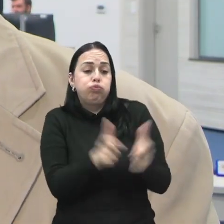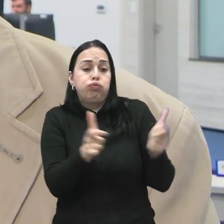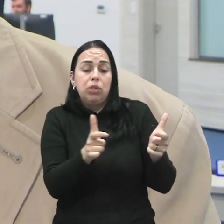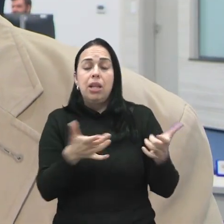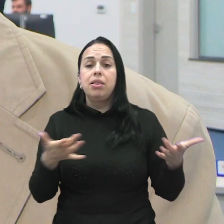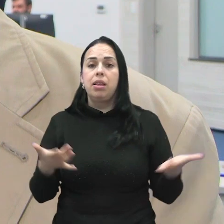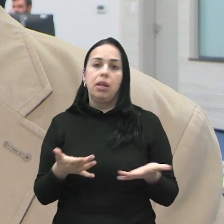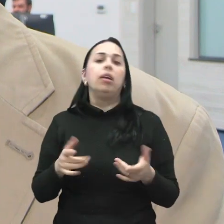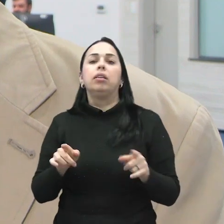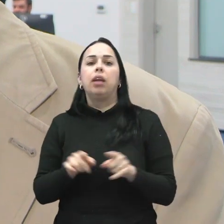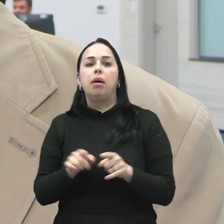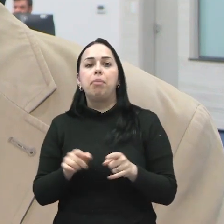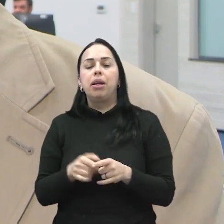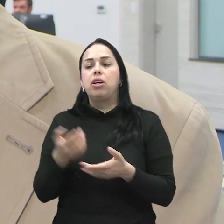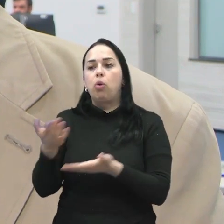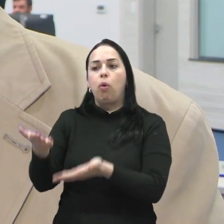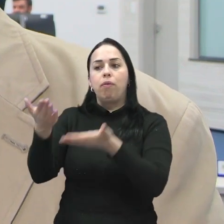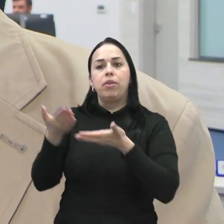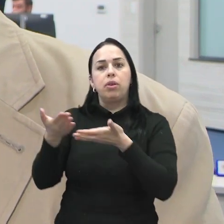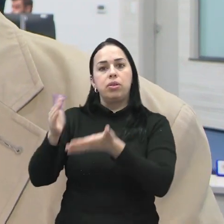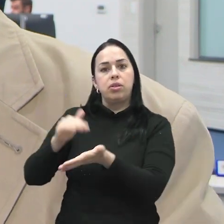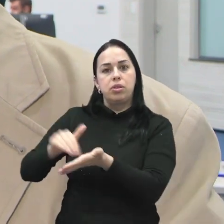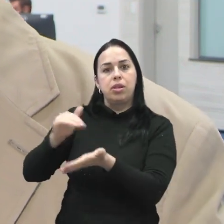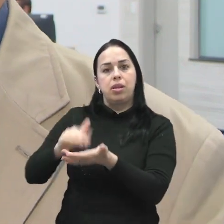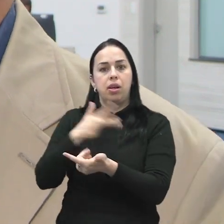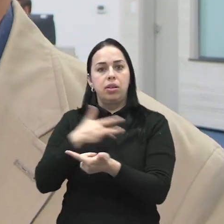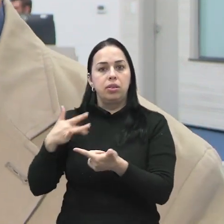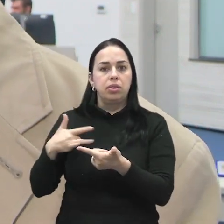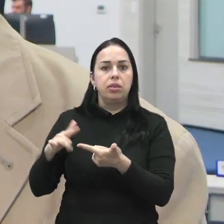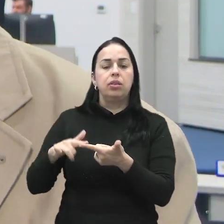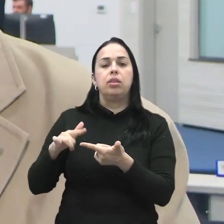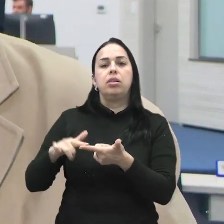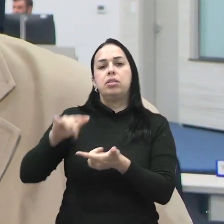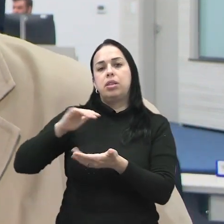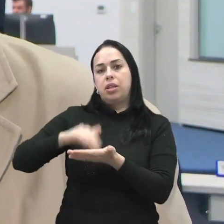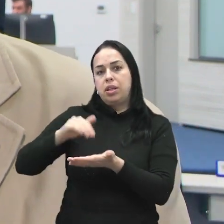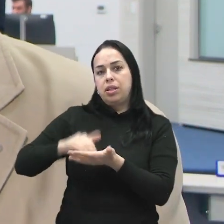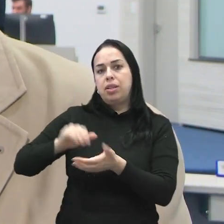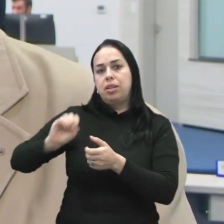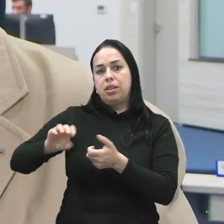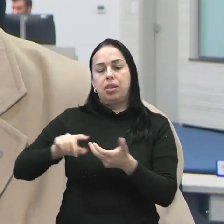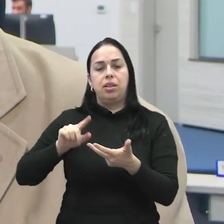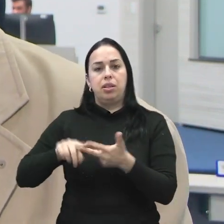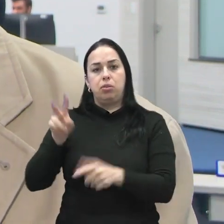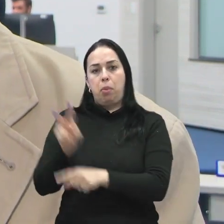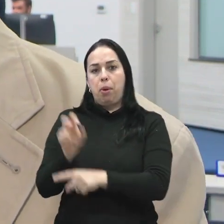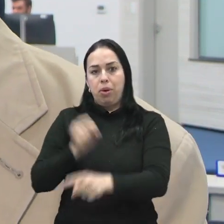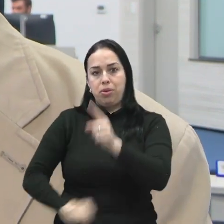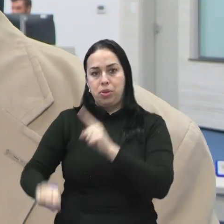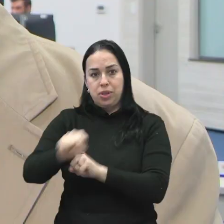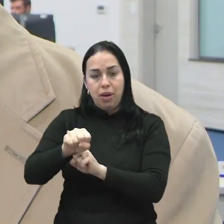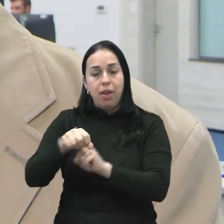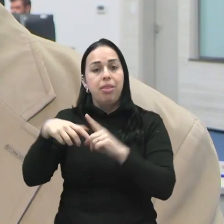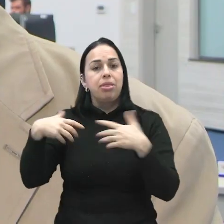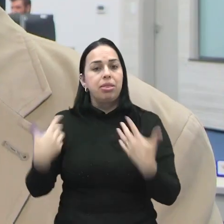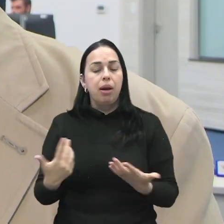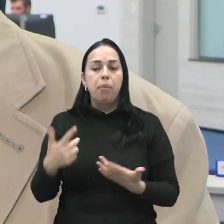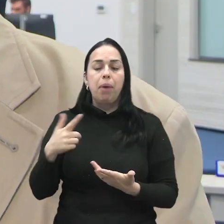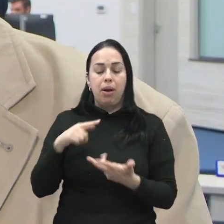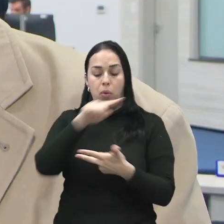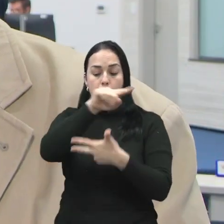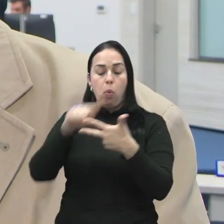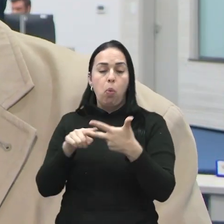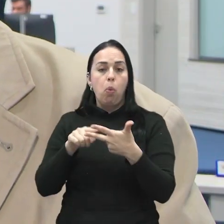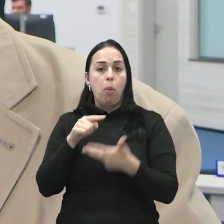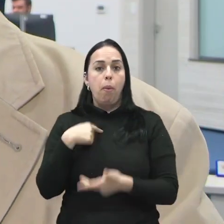gente definiu, né, um convite a alguns secretários de saúde, secretário de educação e secretário do apoio social, para que